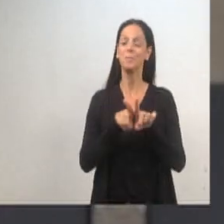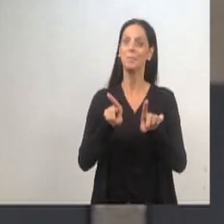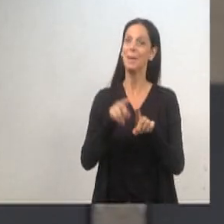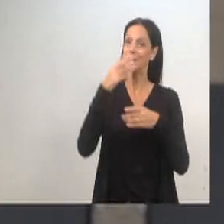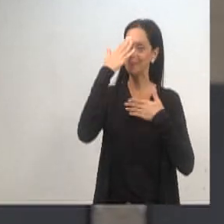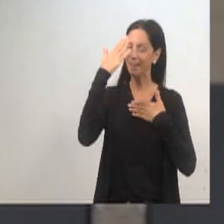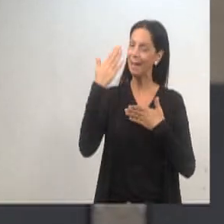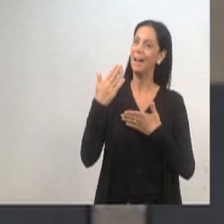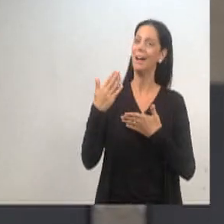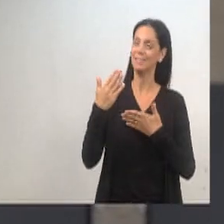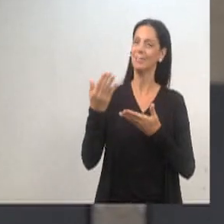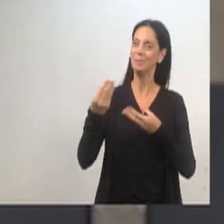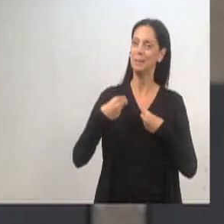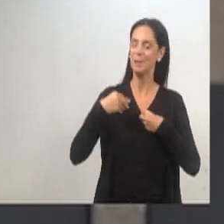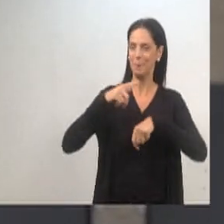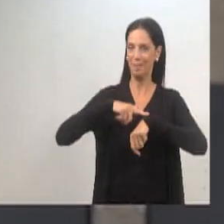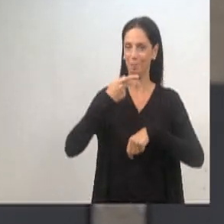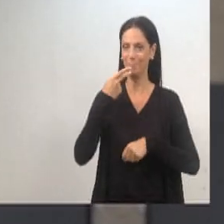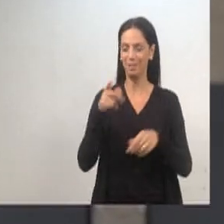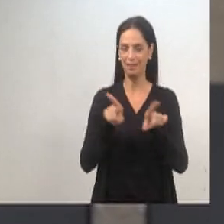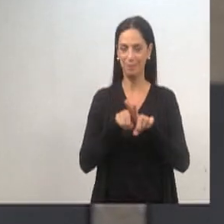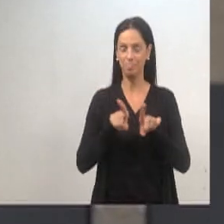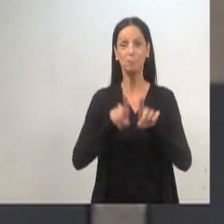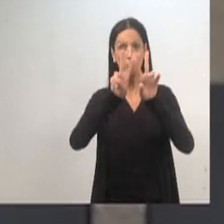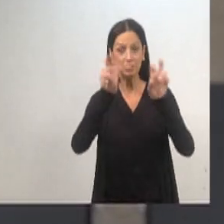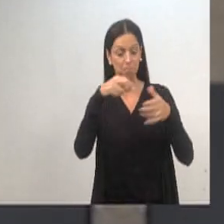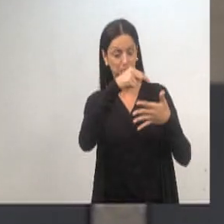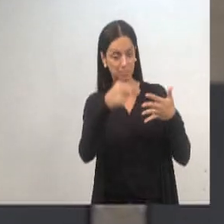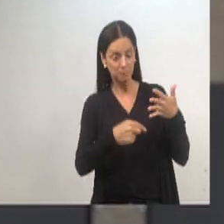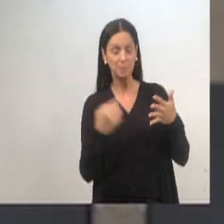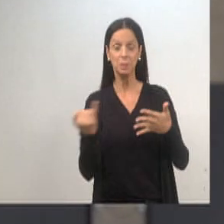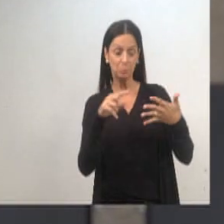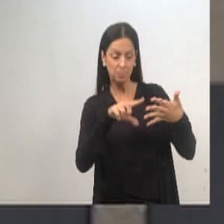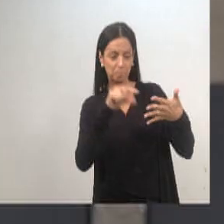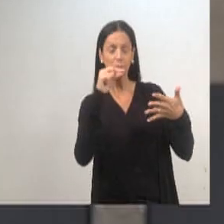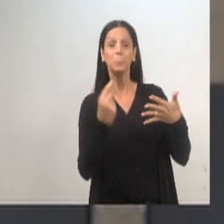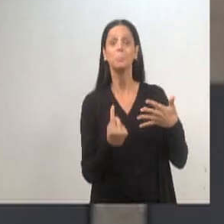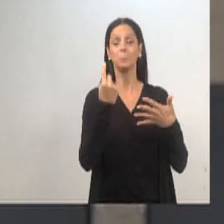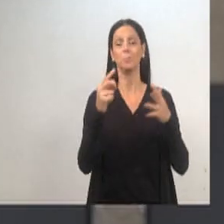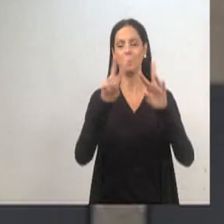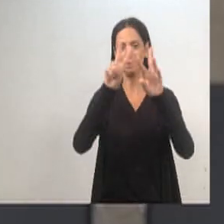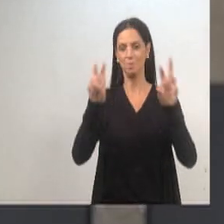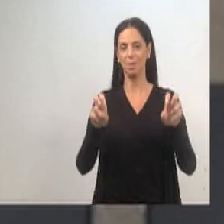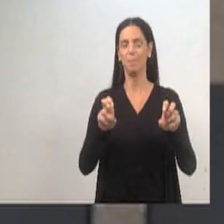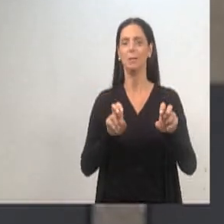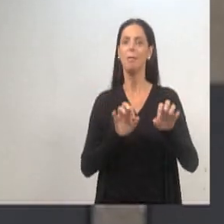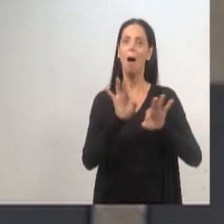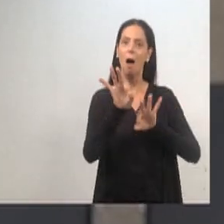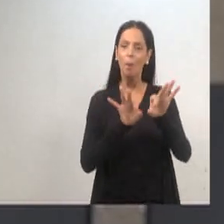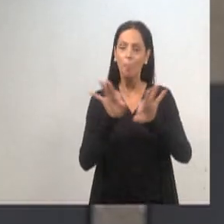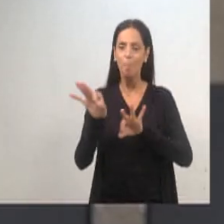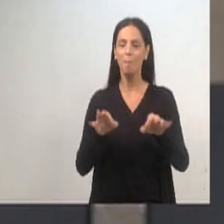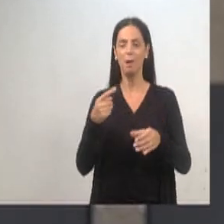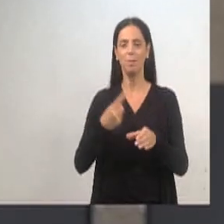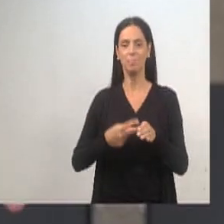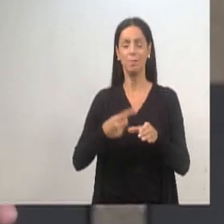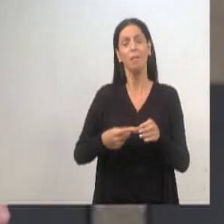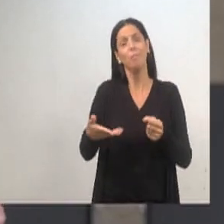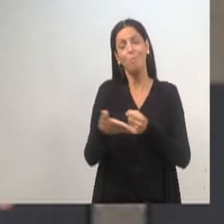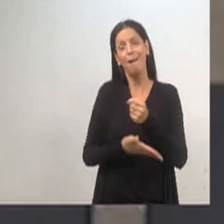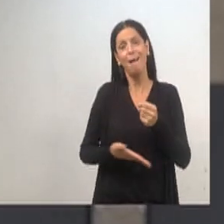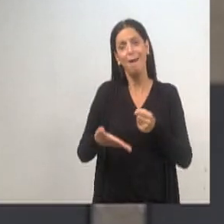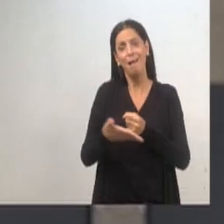a parte. Vossa Excelência trouxe assuntos importantes, mas quero me ater à questão da manutenção da cidade, que é o básico do